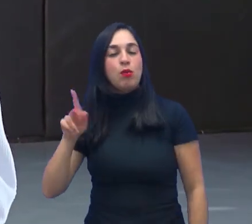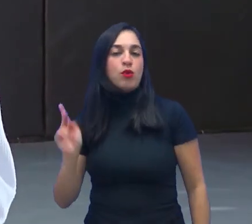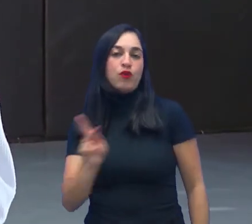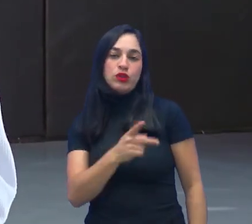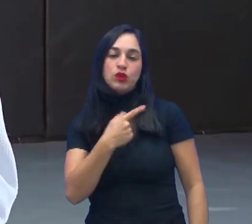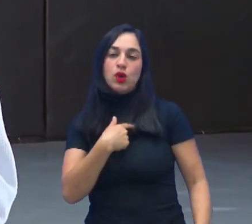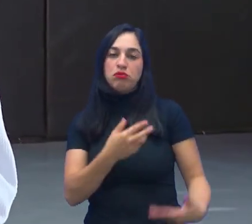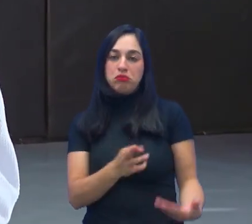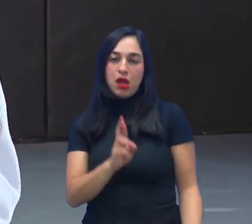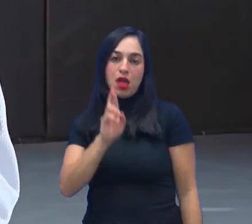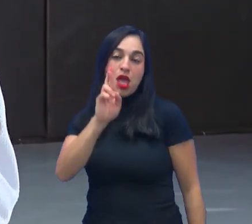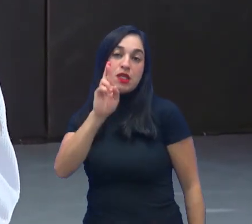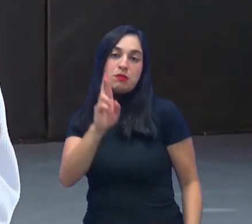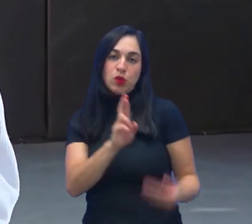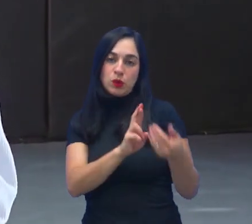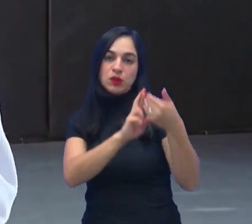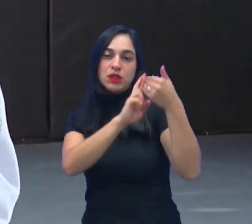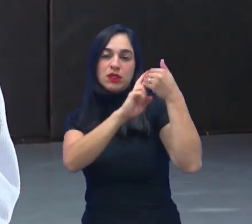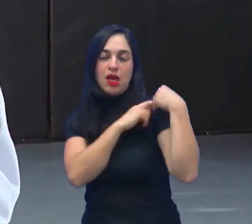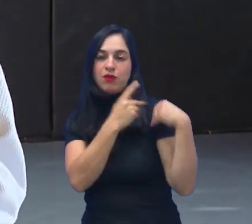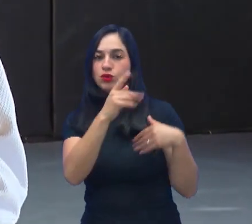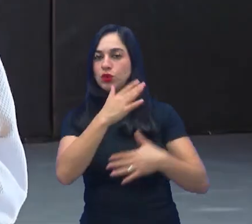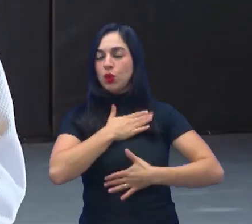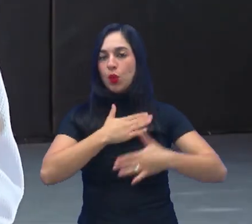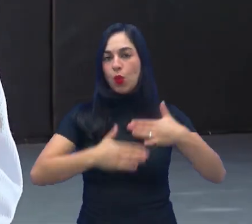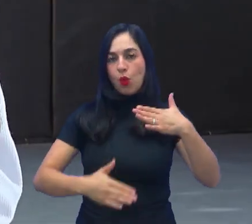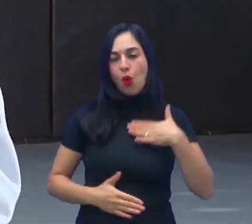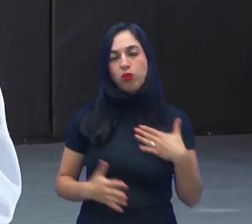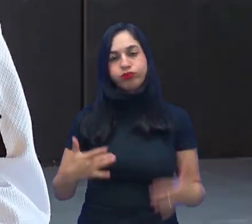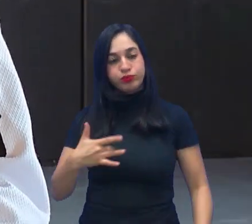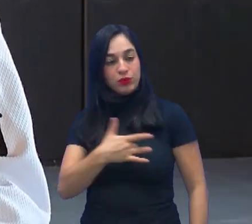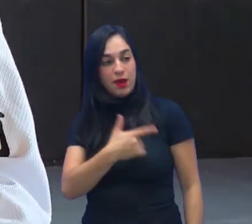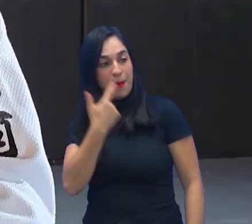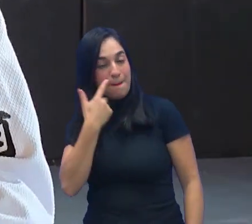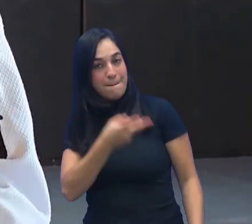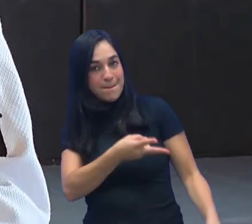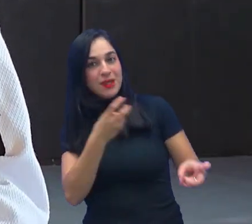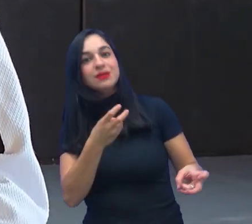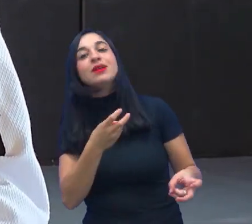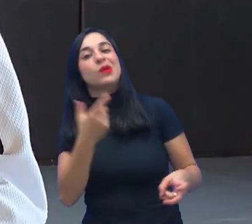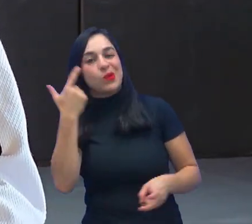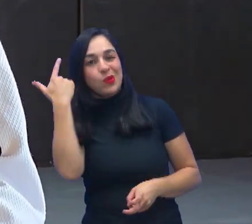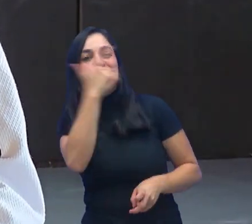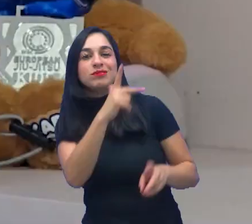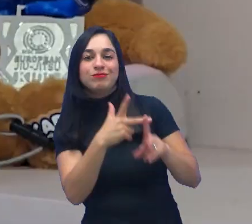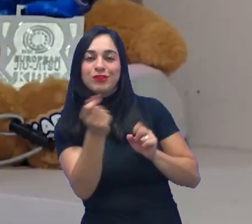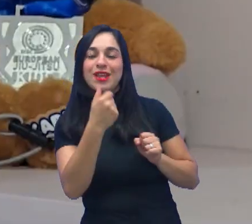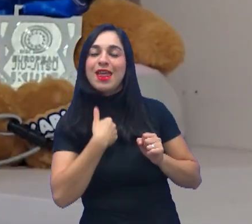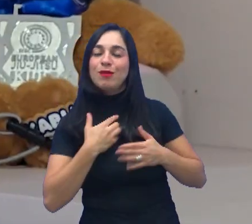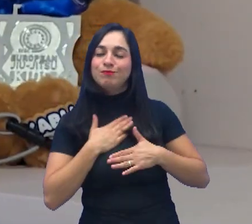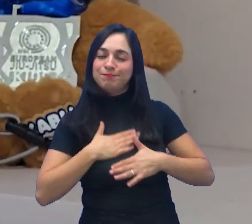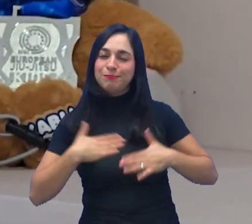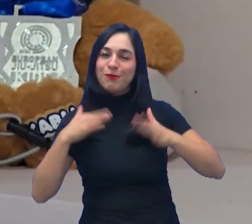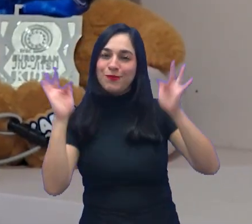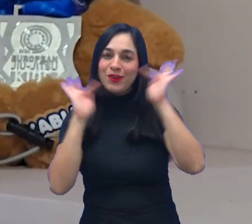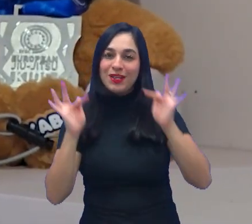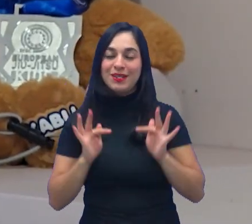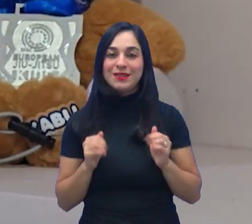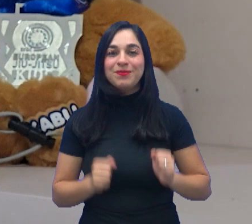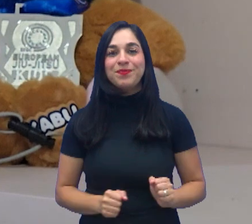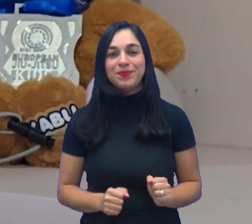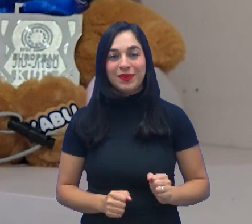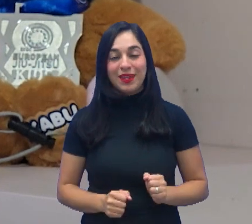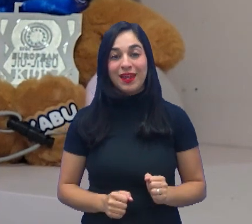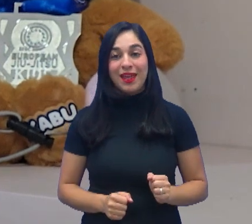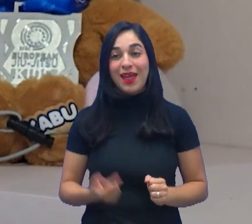parte técnica, física dela, e saber que o treinamento deu resultado. Então, isso é a maior satisfação para mim. Acompanhar a Yasmin nessa